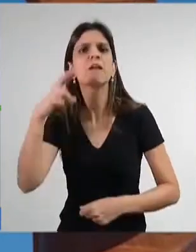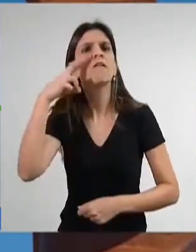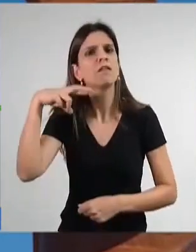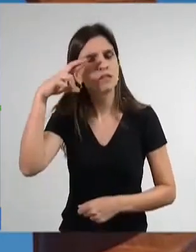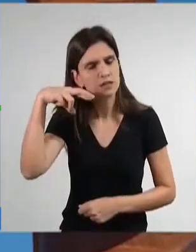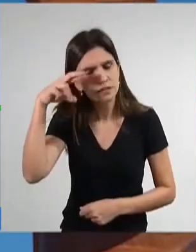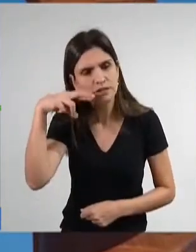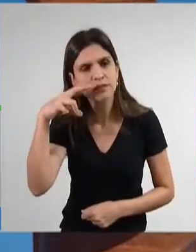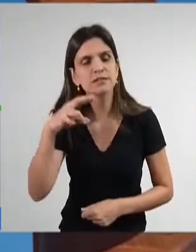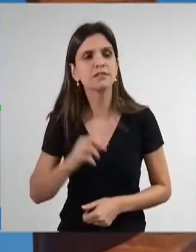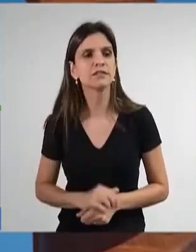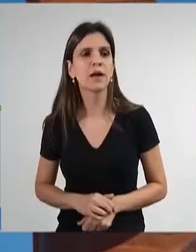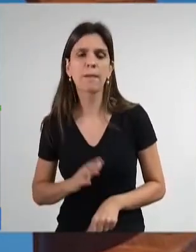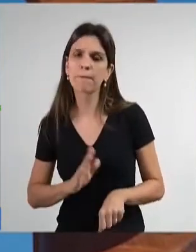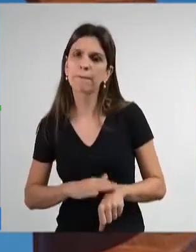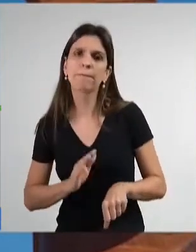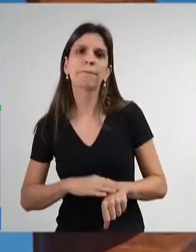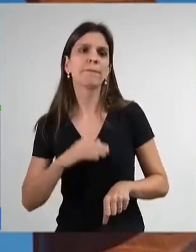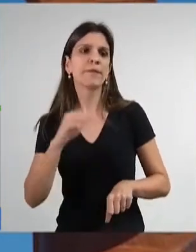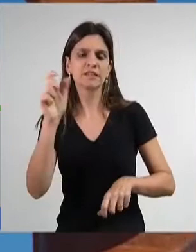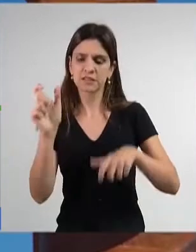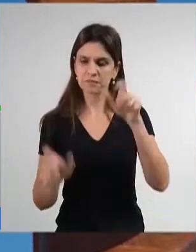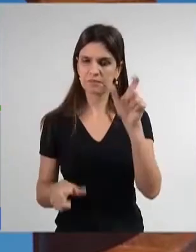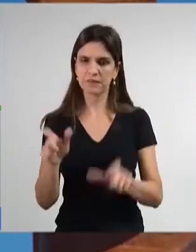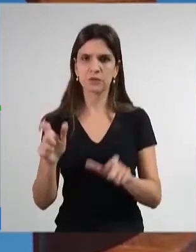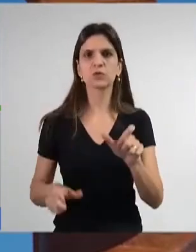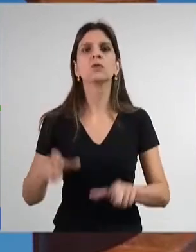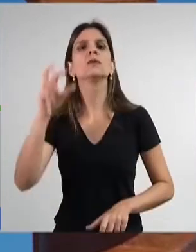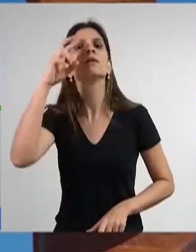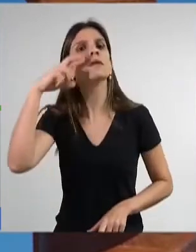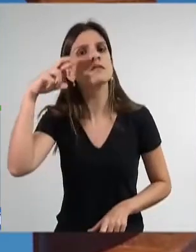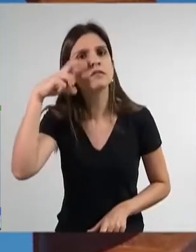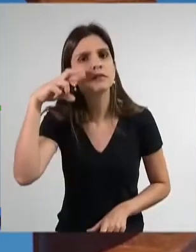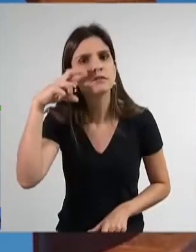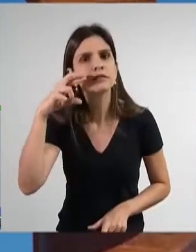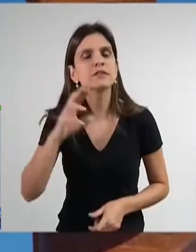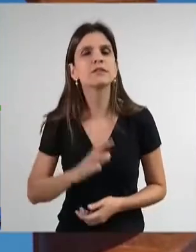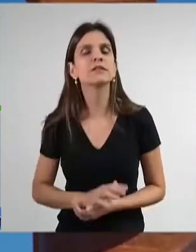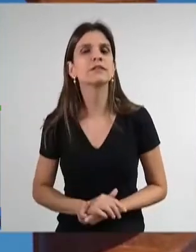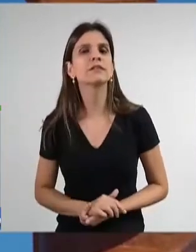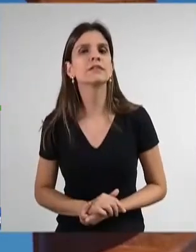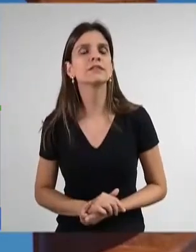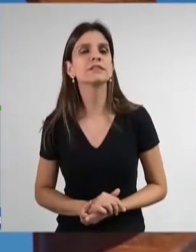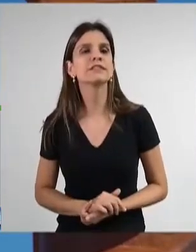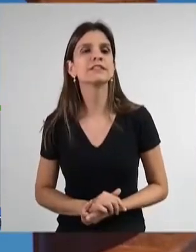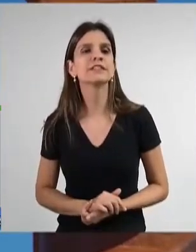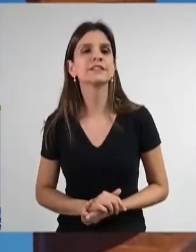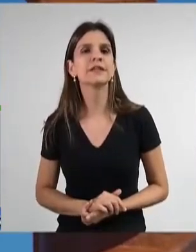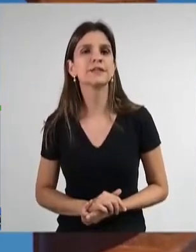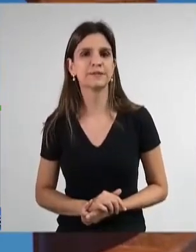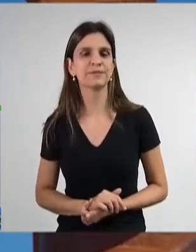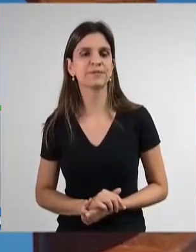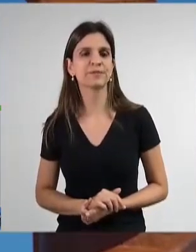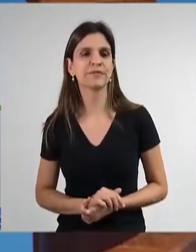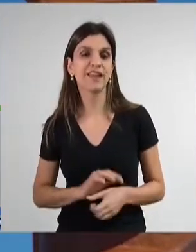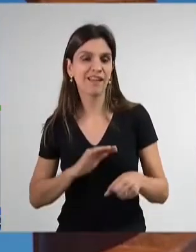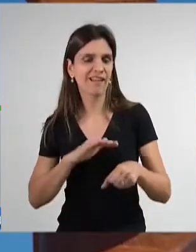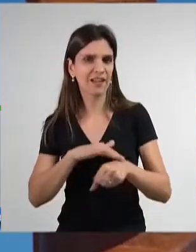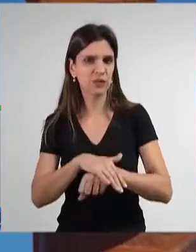mais pessoas disponíveis para fiscalizar, principalmente as saídas de festas aos finais de